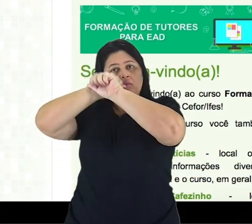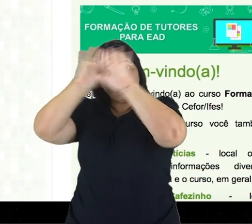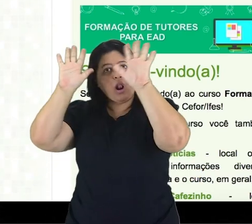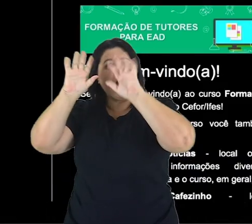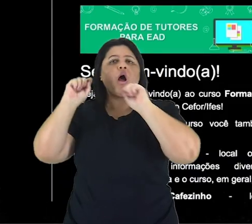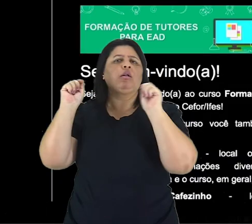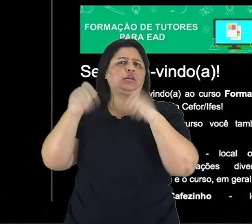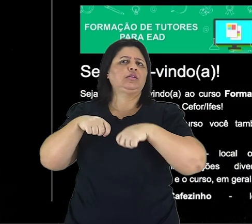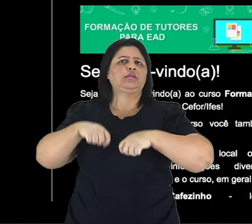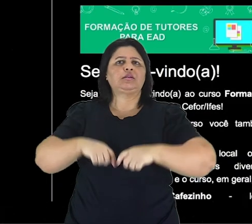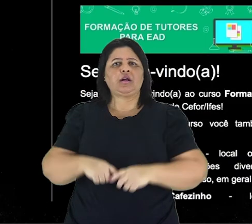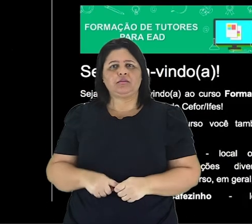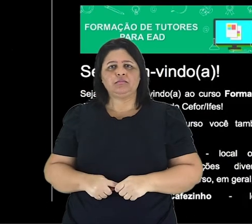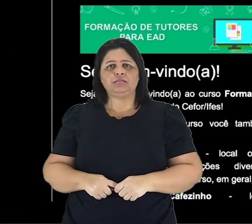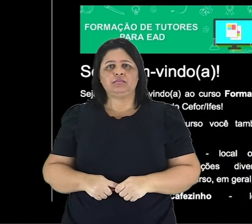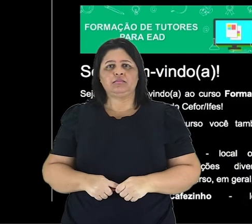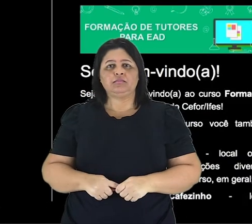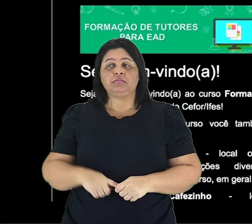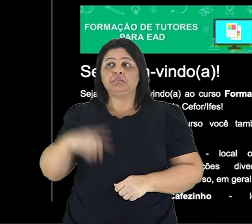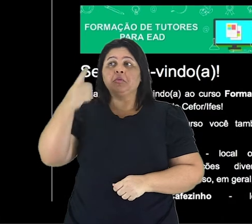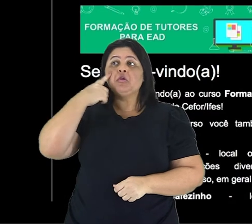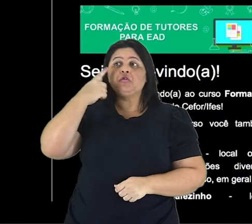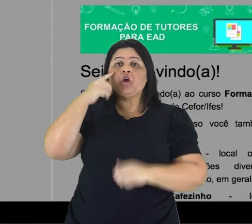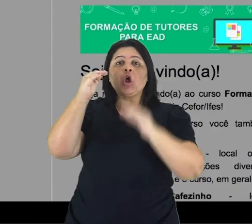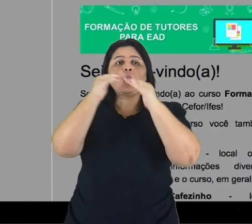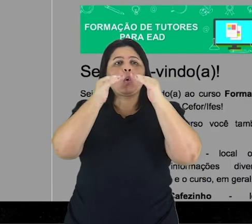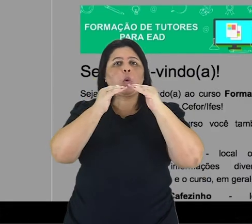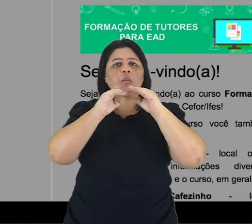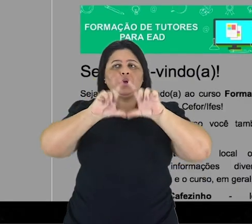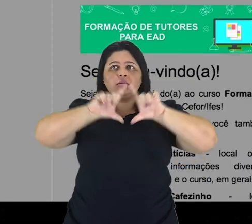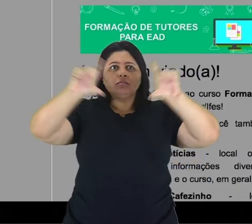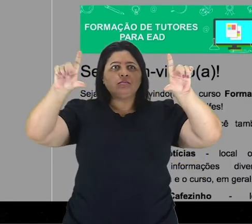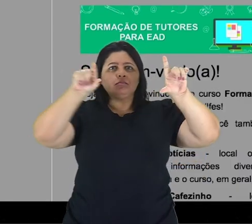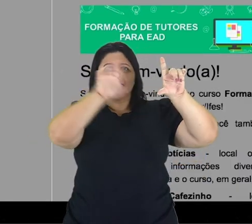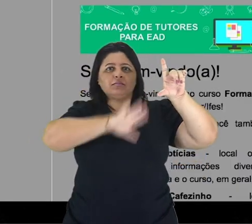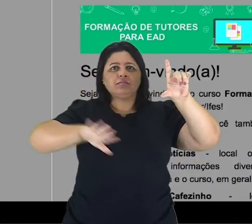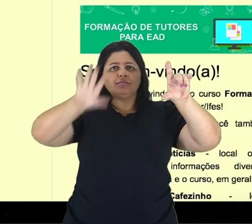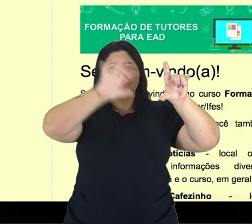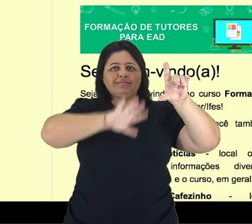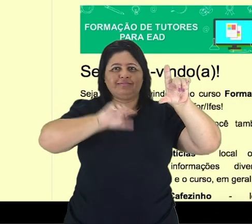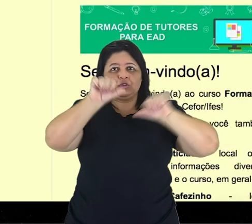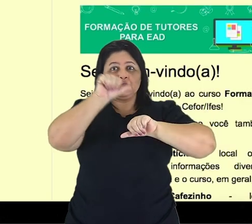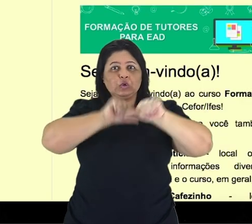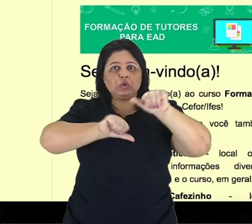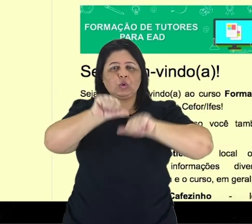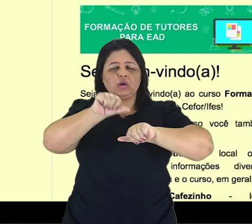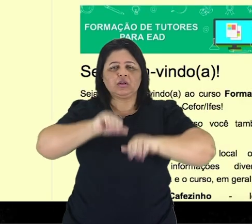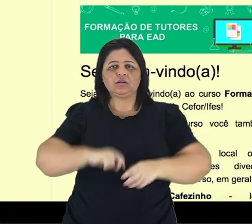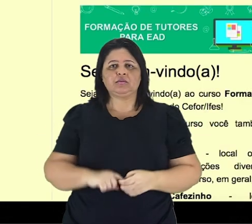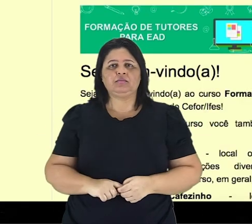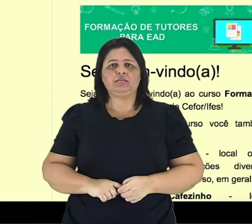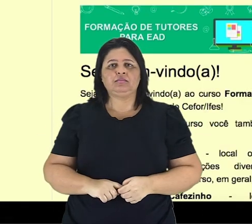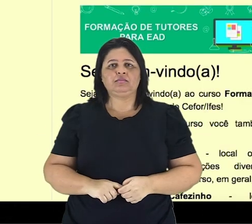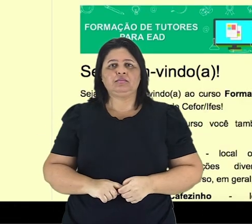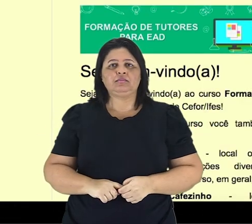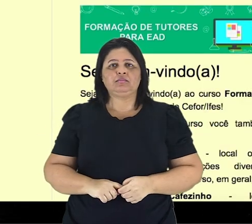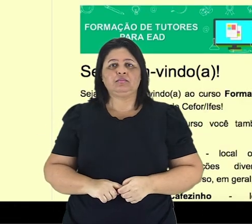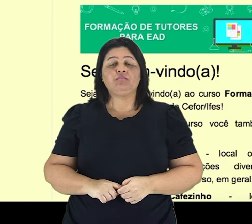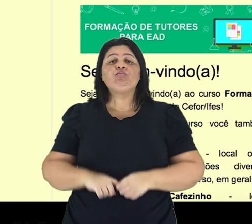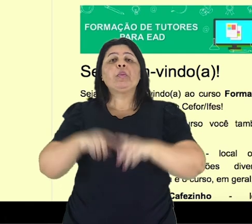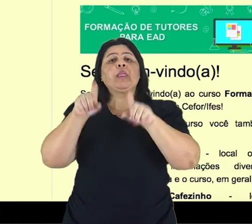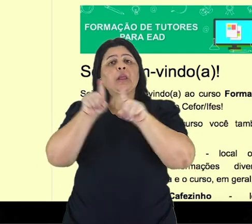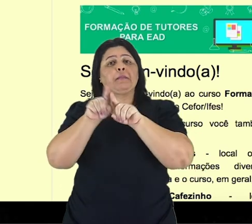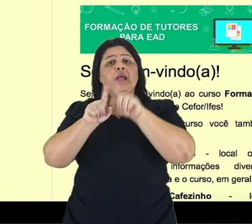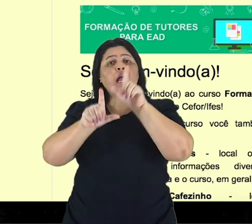Então, veja. Aqui eu altero o contraste de acordo com aquele que melhor se